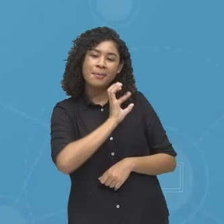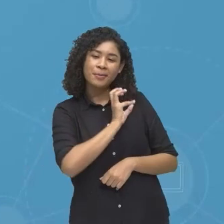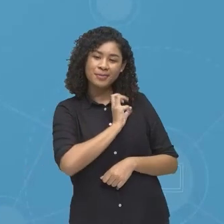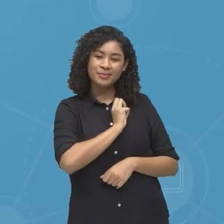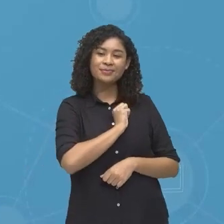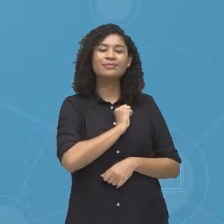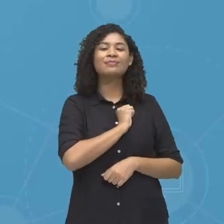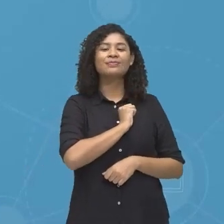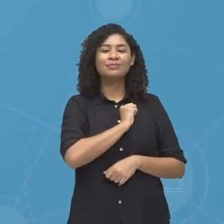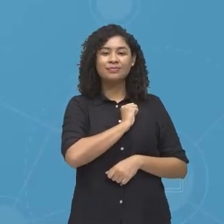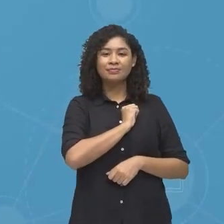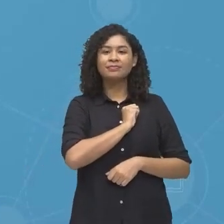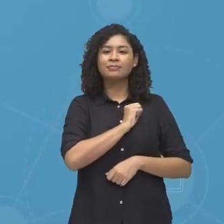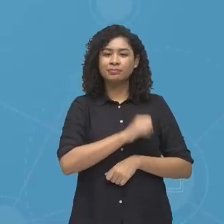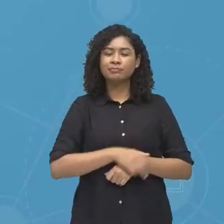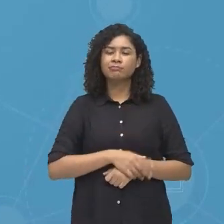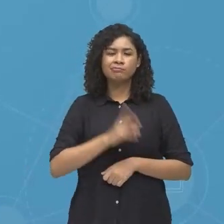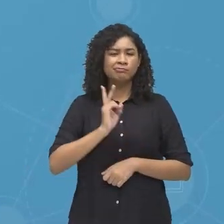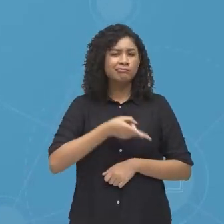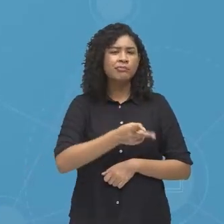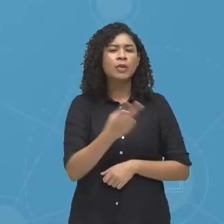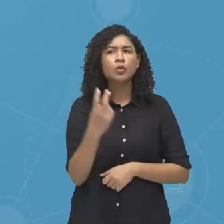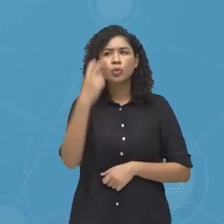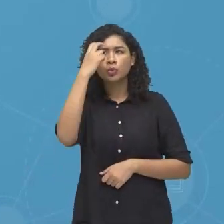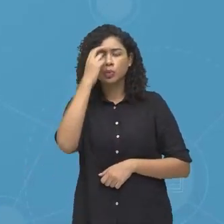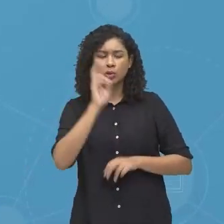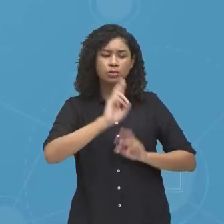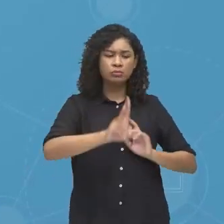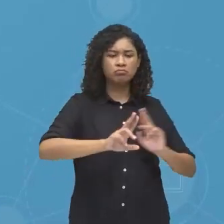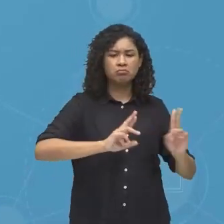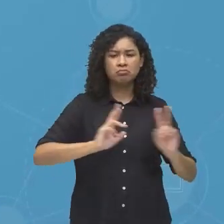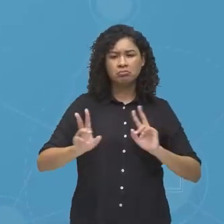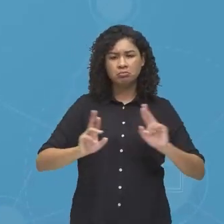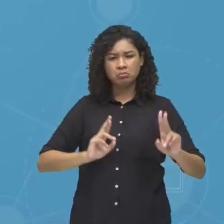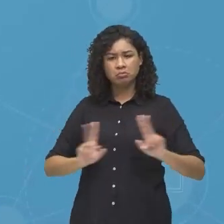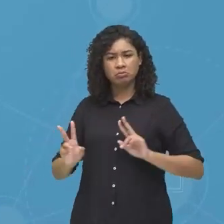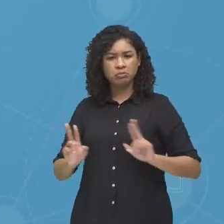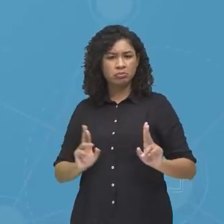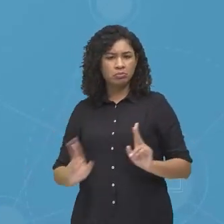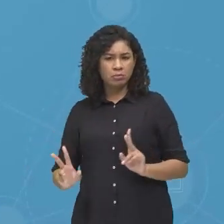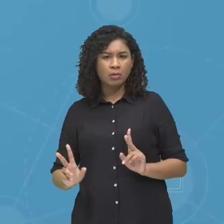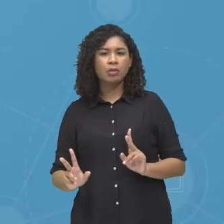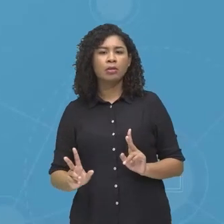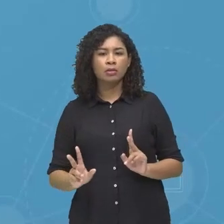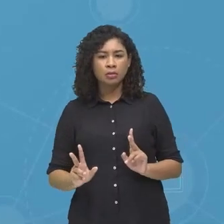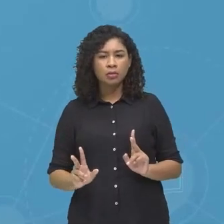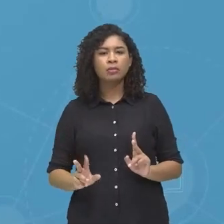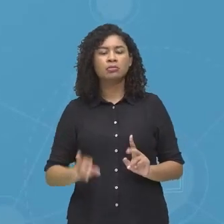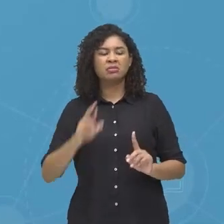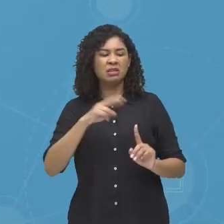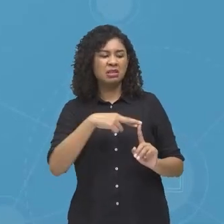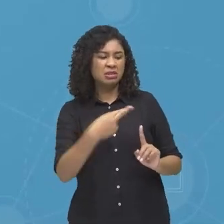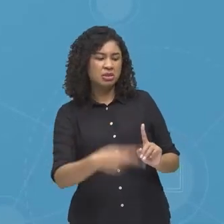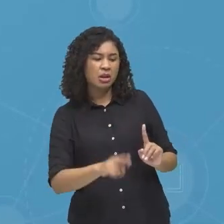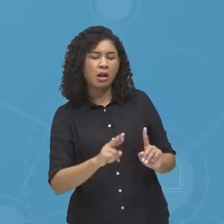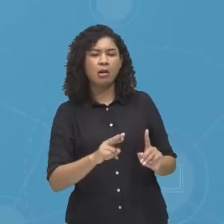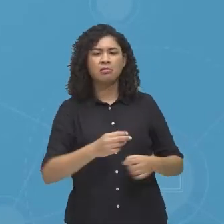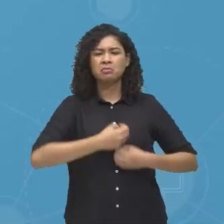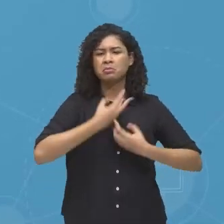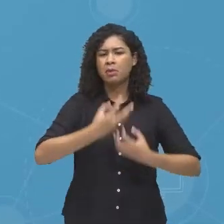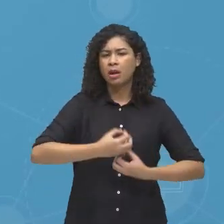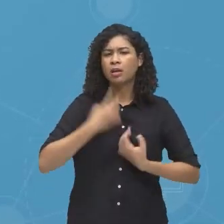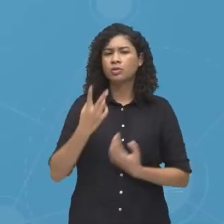né? E que todas as culturas que são diferentes, diferentes das nossas, religiões, expressões